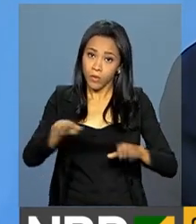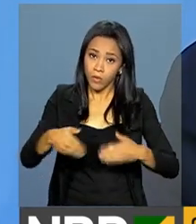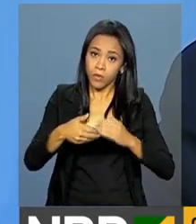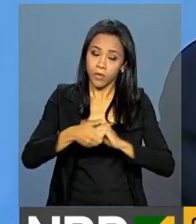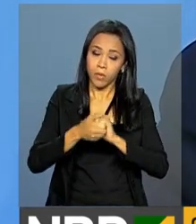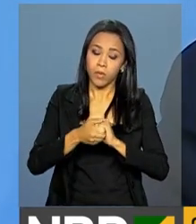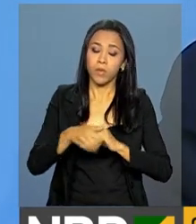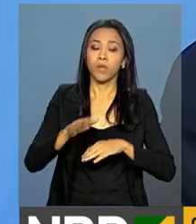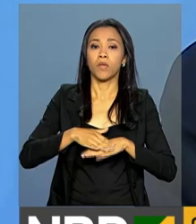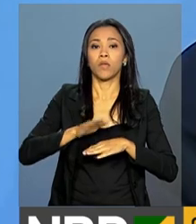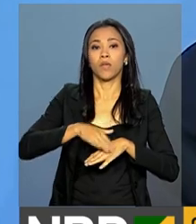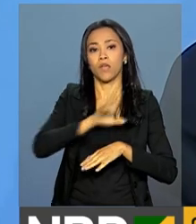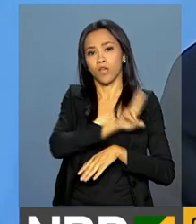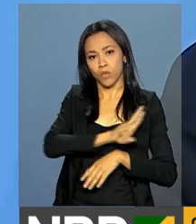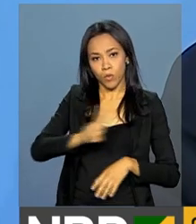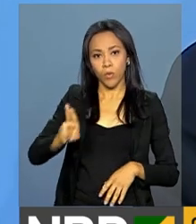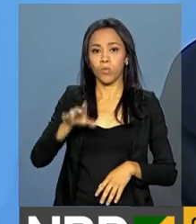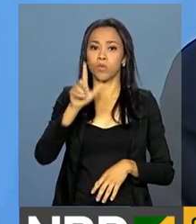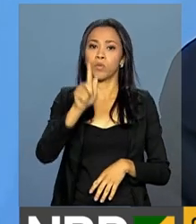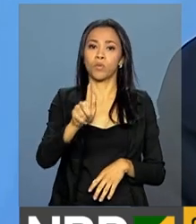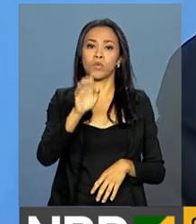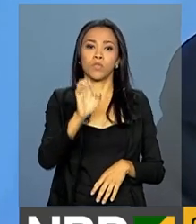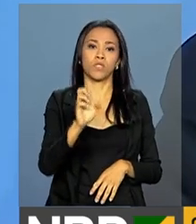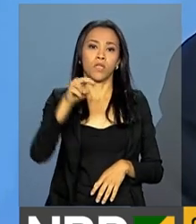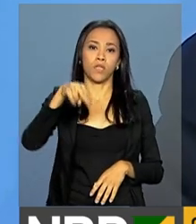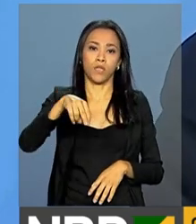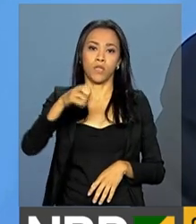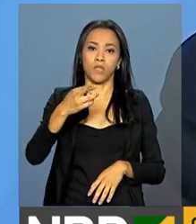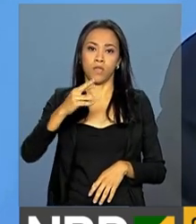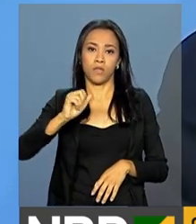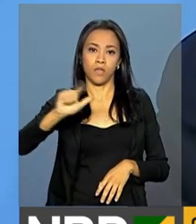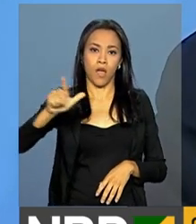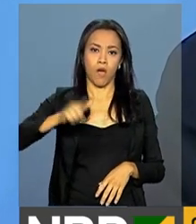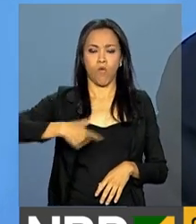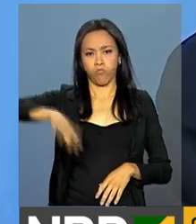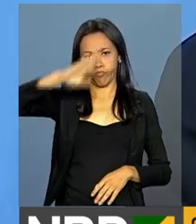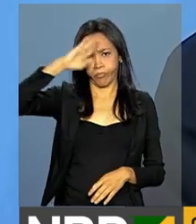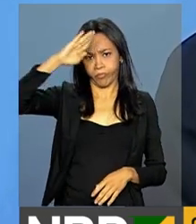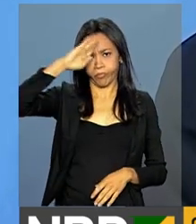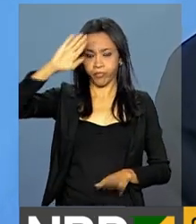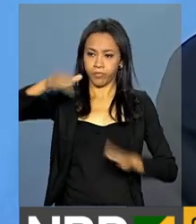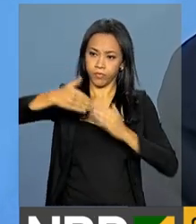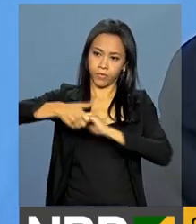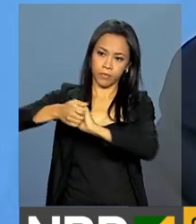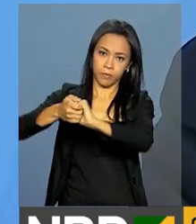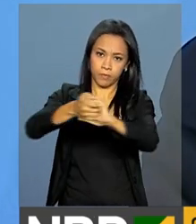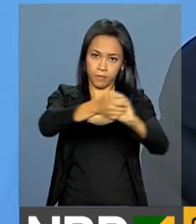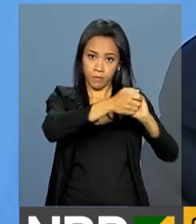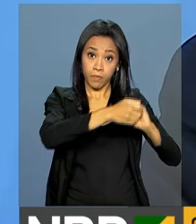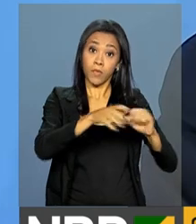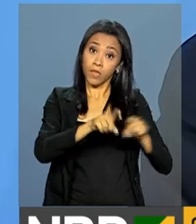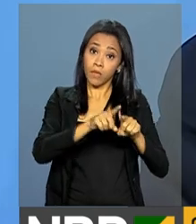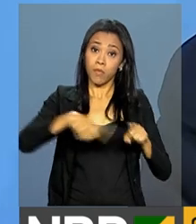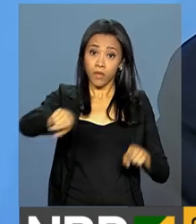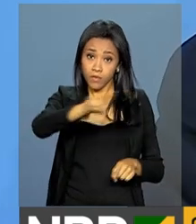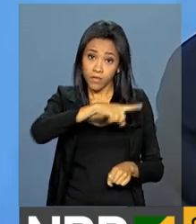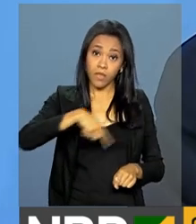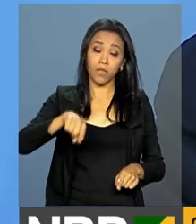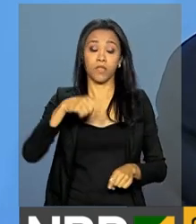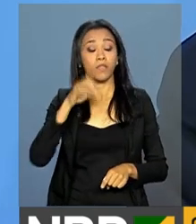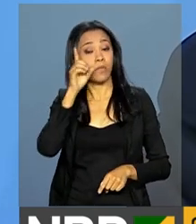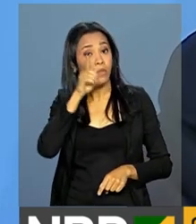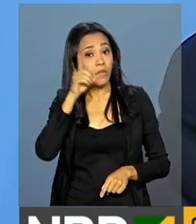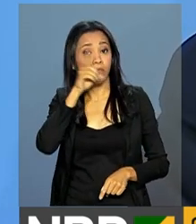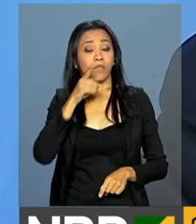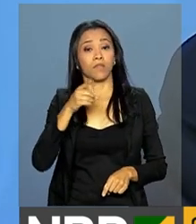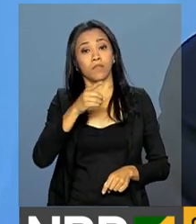Luna, cumprimentar as Forças Armadas, cumprimentar os senhores deputados estaduais que tiveram a gentileza, a delicadeza de me